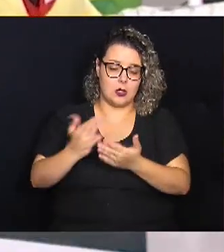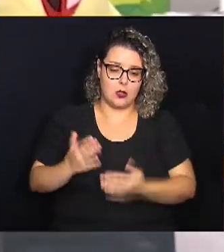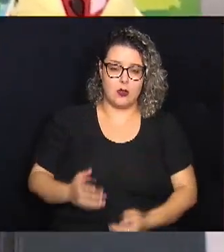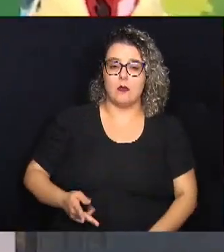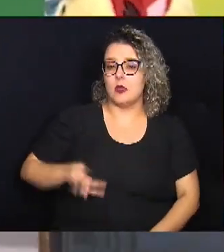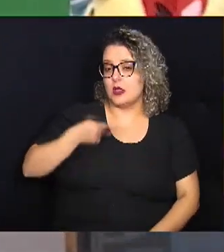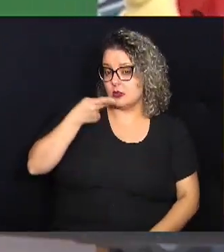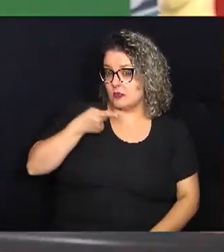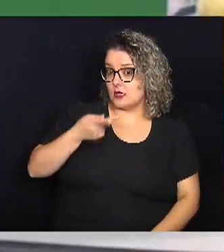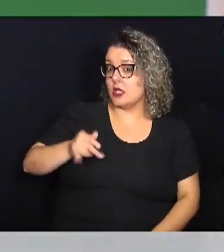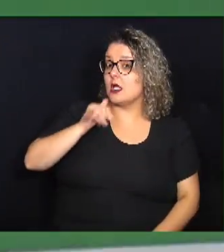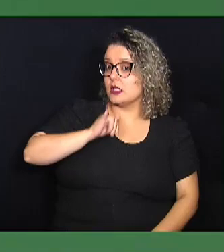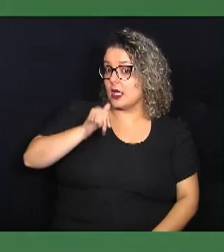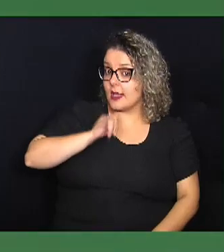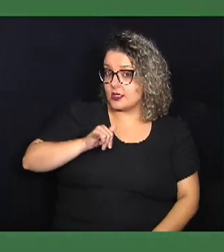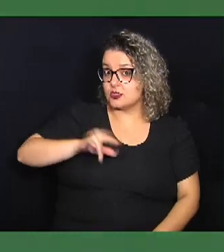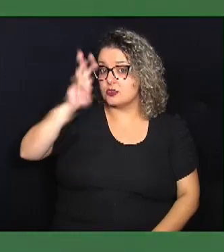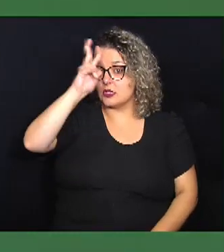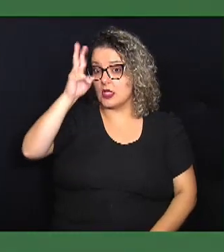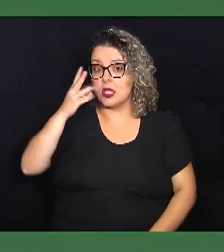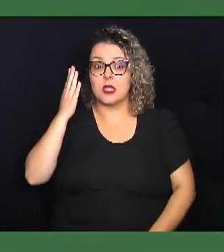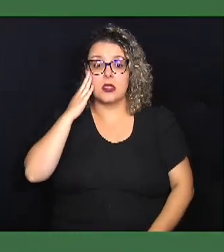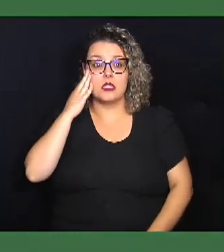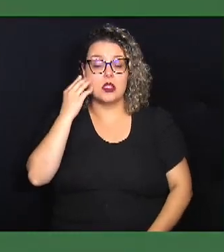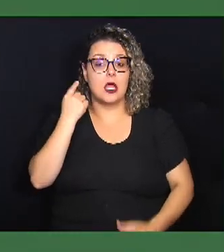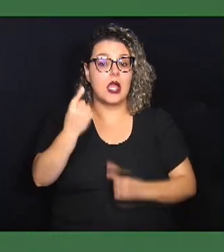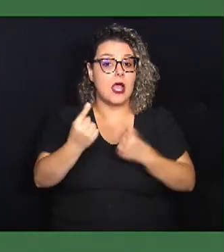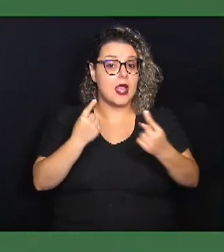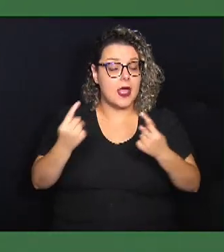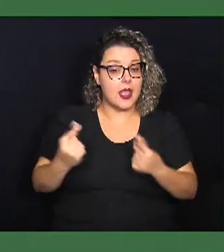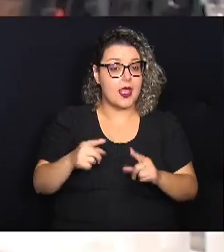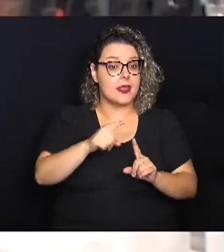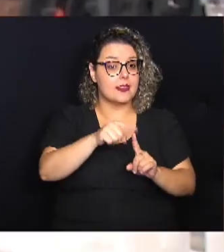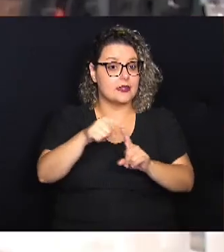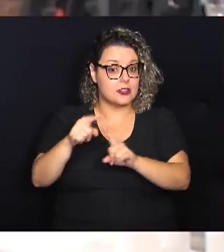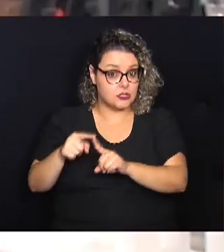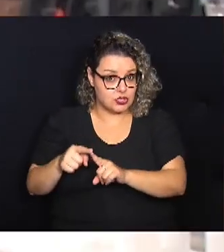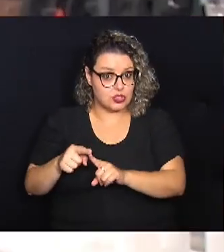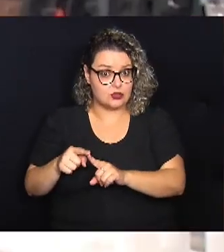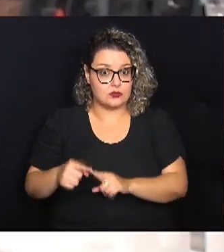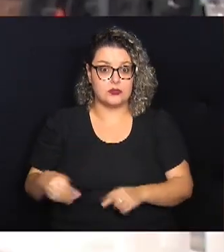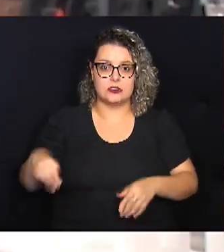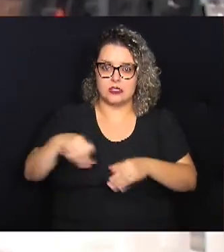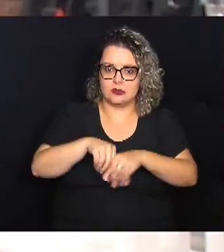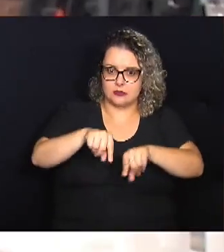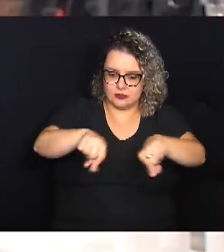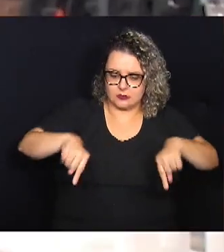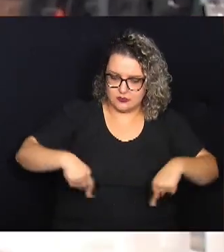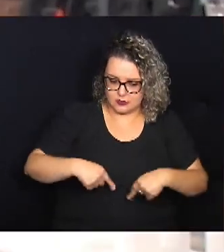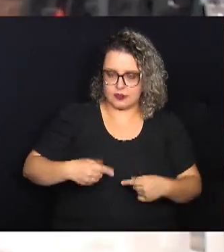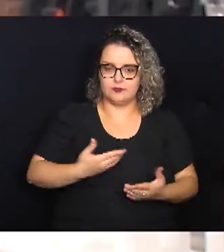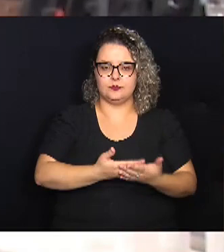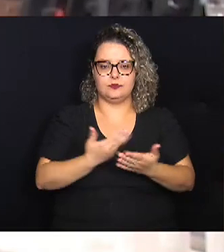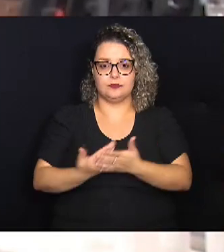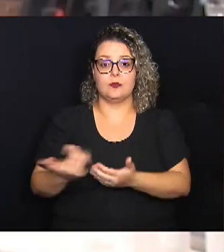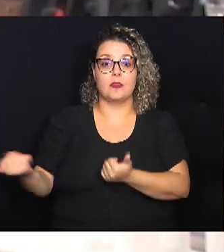histórias, entendendo como abordar cada tipo de história na sala de aula. Vice-diretora da Rede Municipal de Ensino, Vera